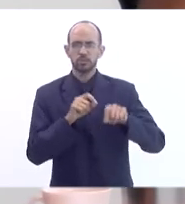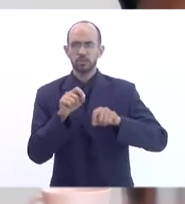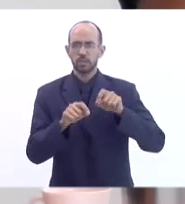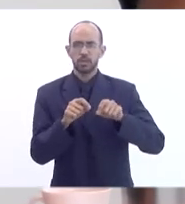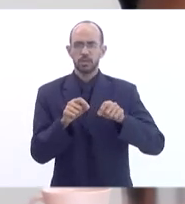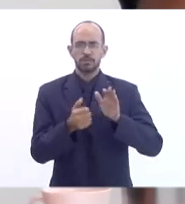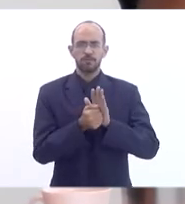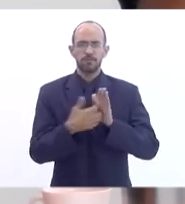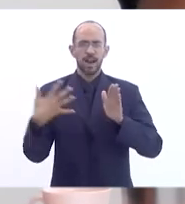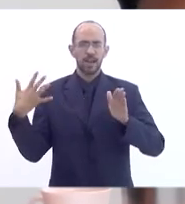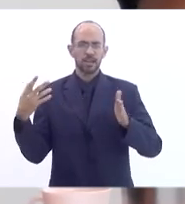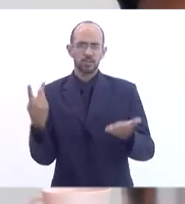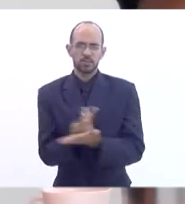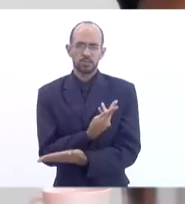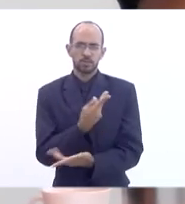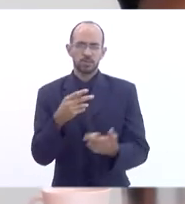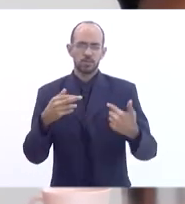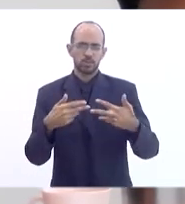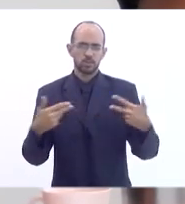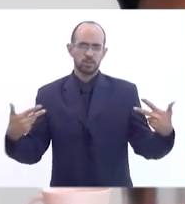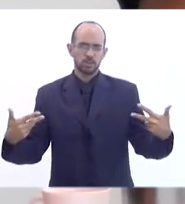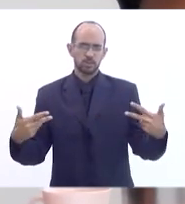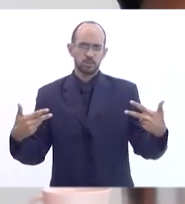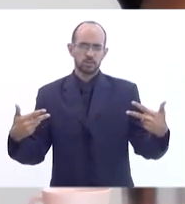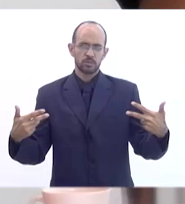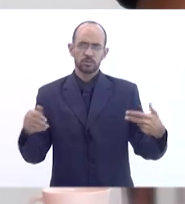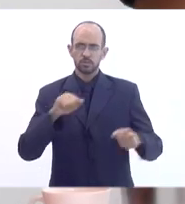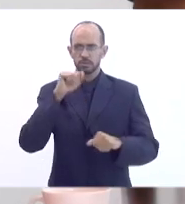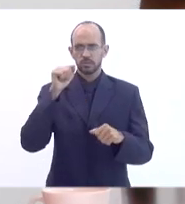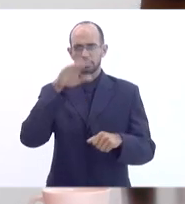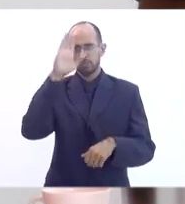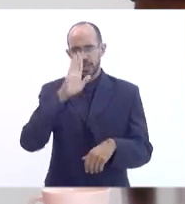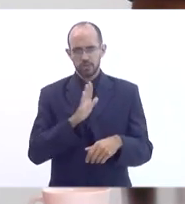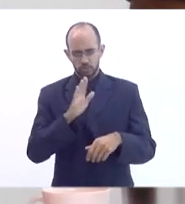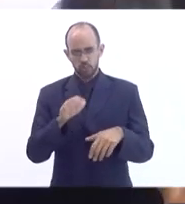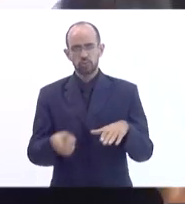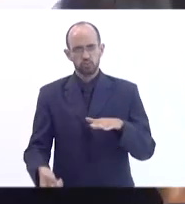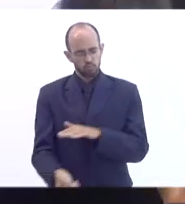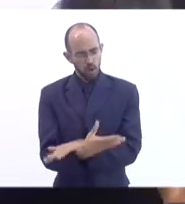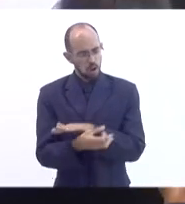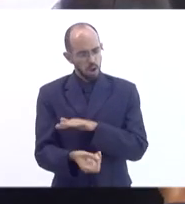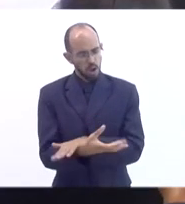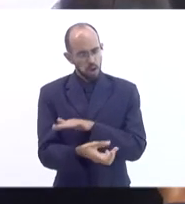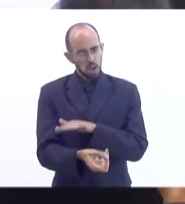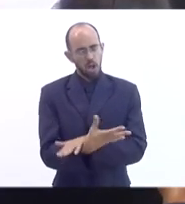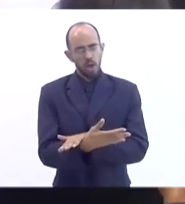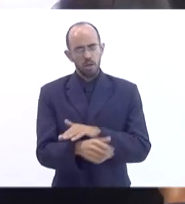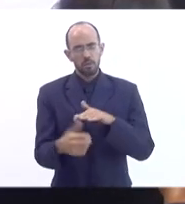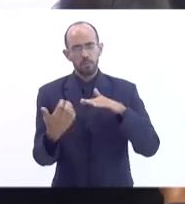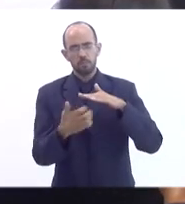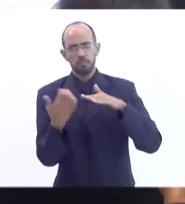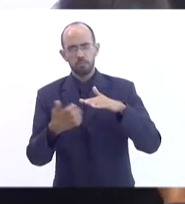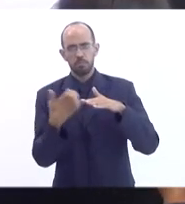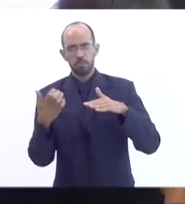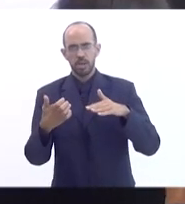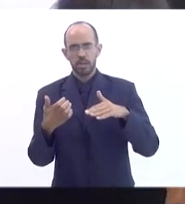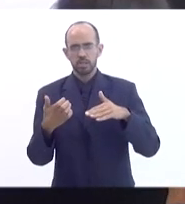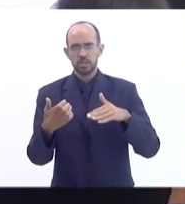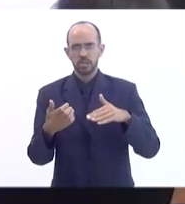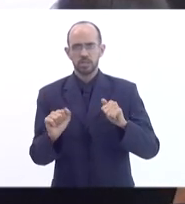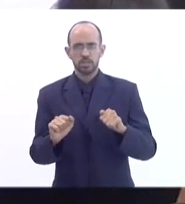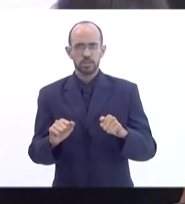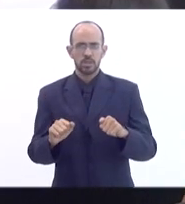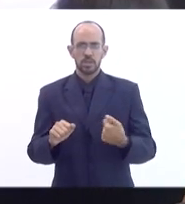diversos casos no Brasil inteiro de golpe esses pilantras deram Brasil afora uma empresa de Fundo de Quintal de